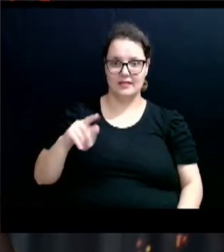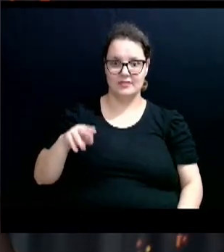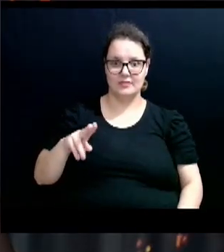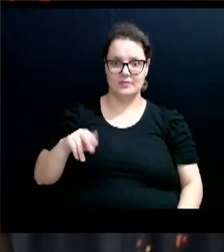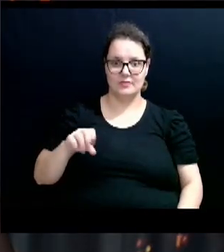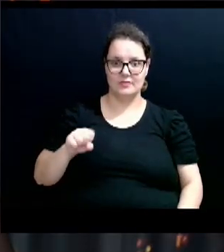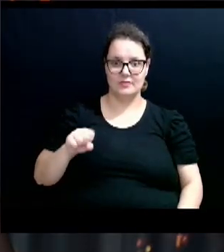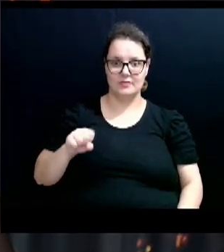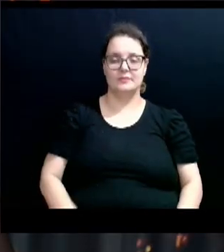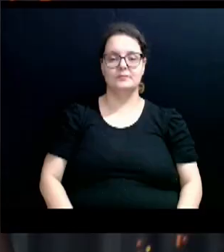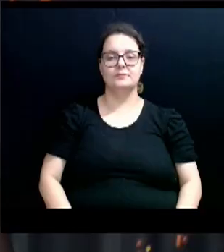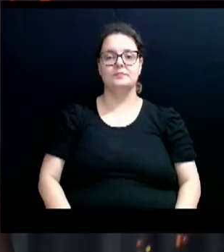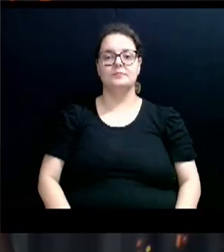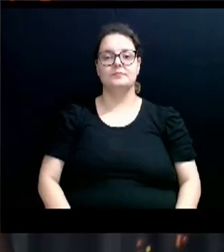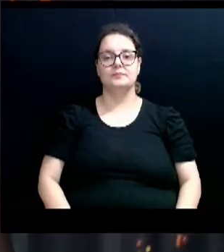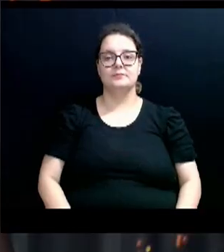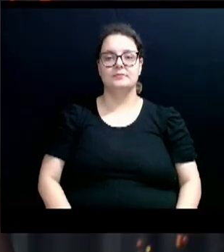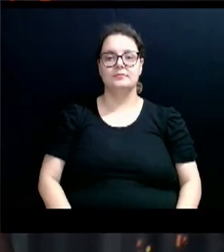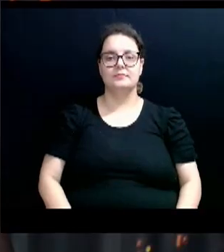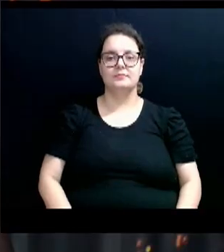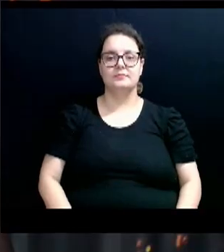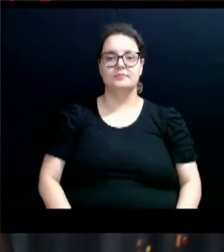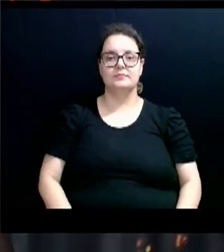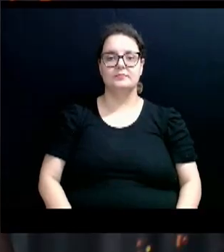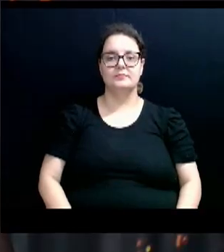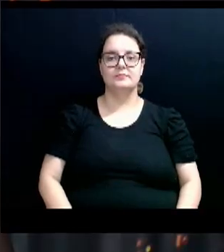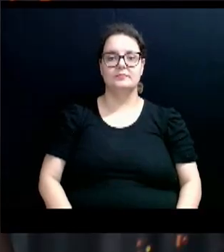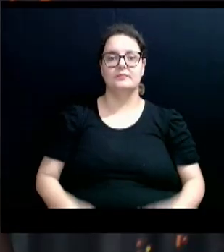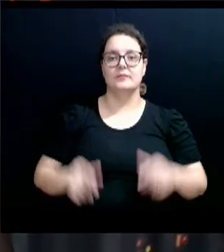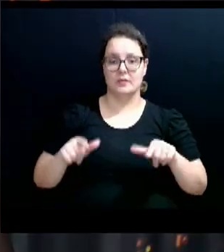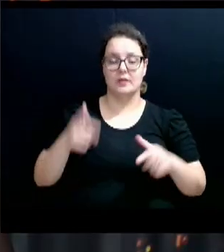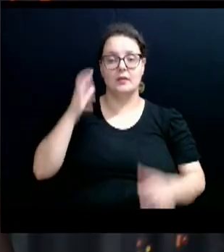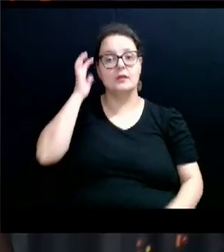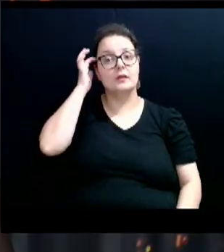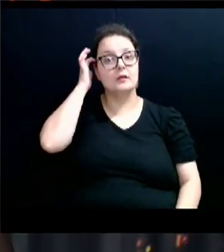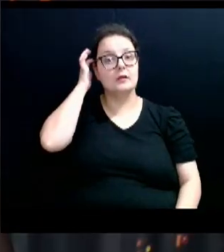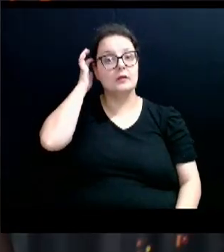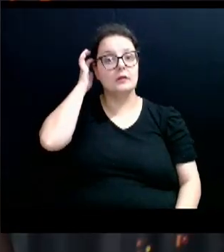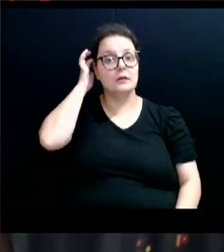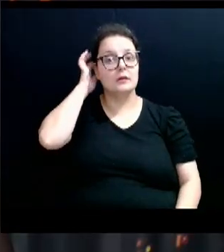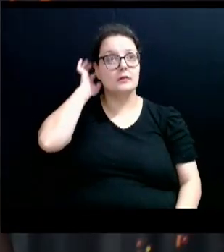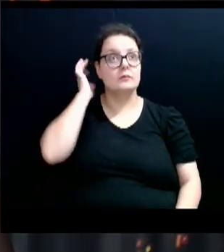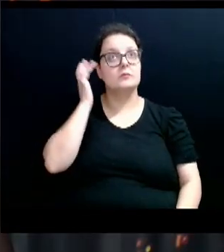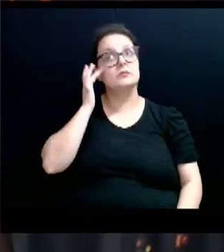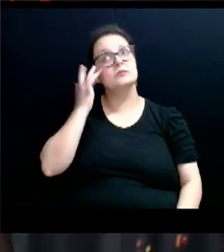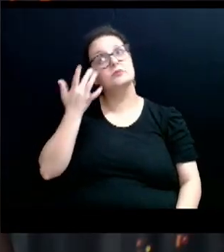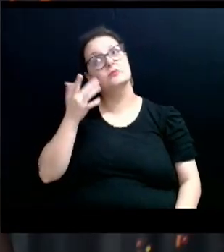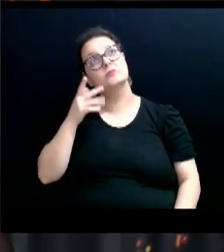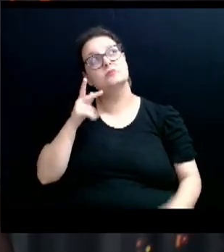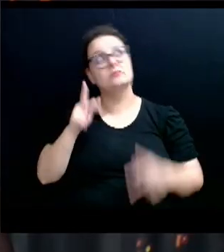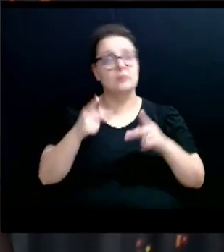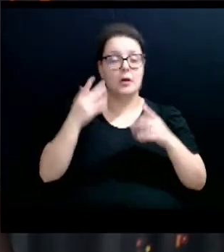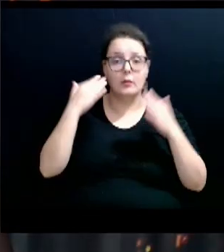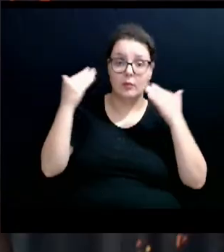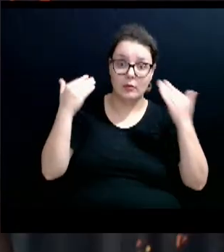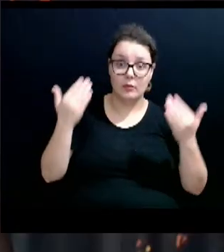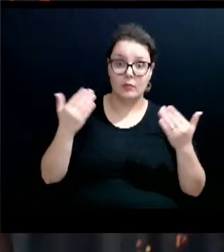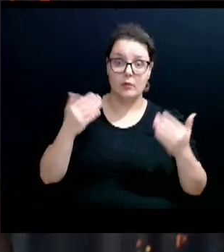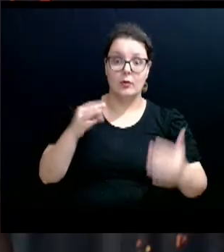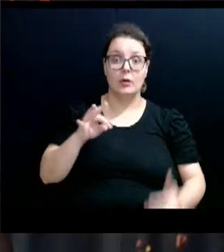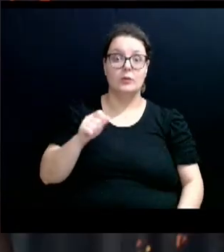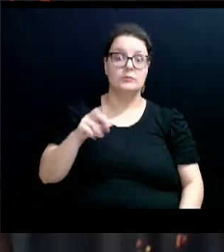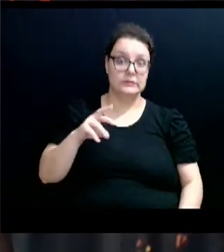tudo mais. Trazendo um lugar mais... não sei se popular seria a melhor palavra, mas o tarô, por exemplo, são conjuntos